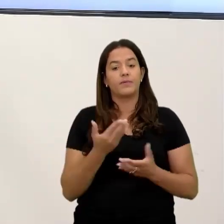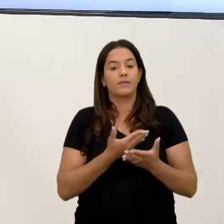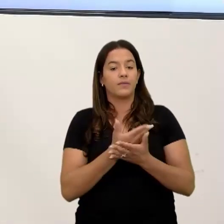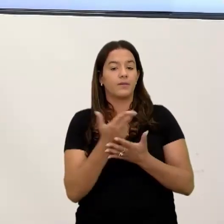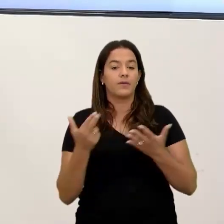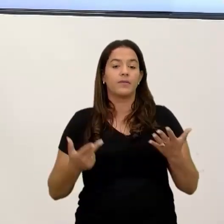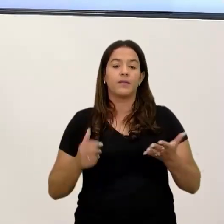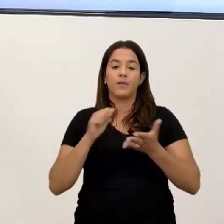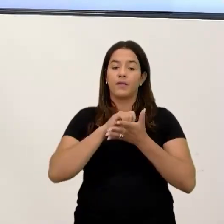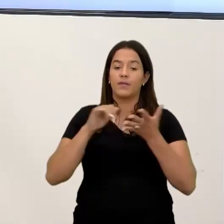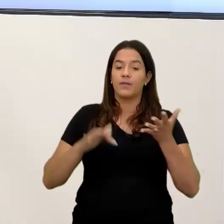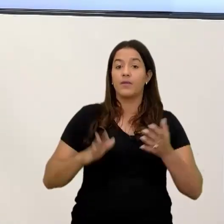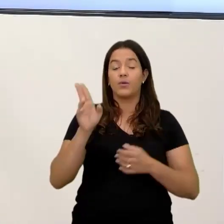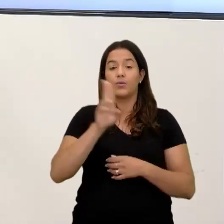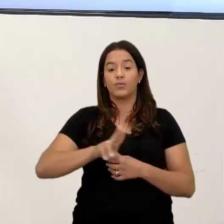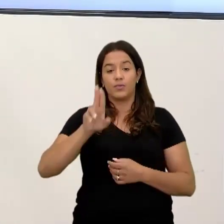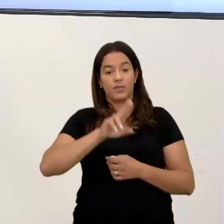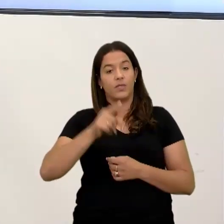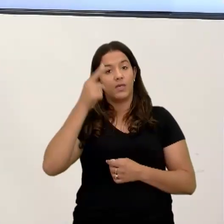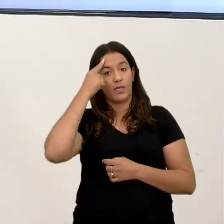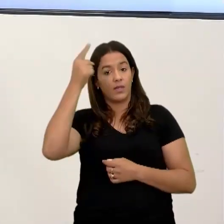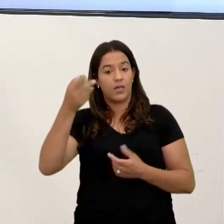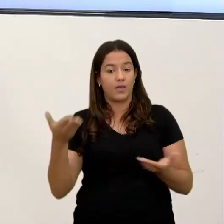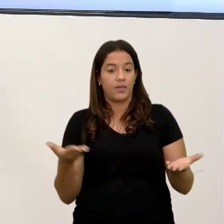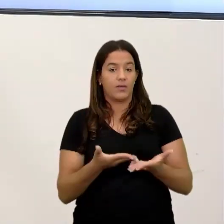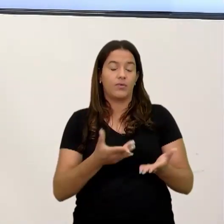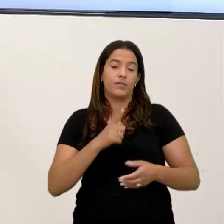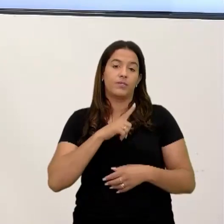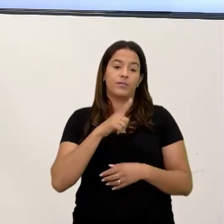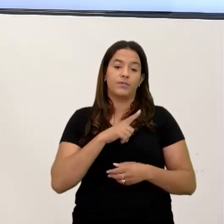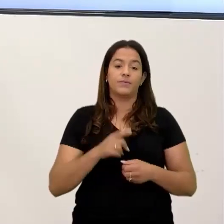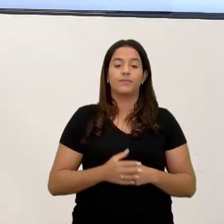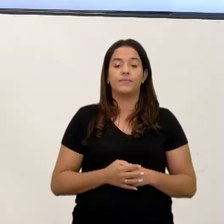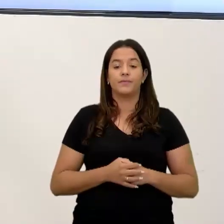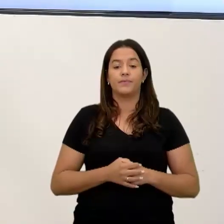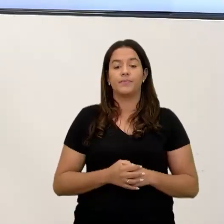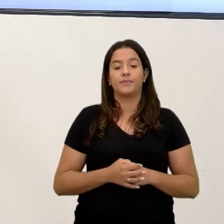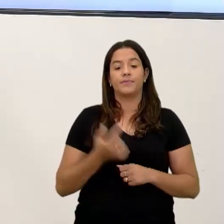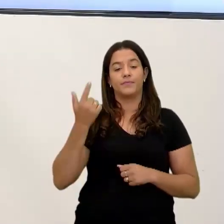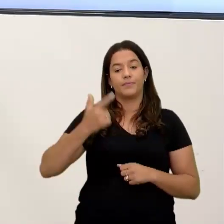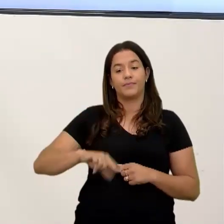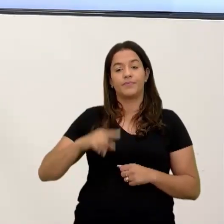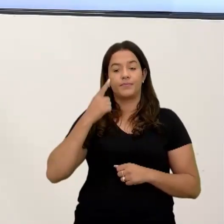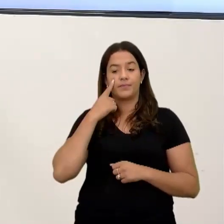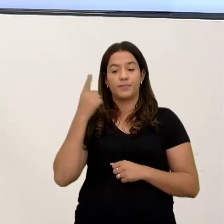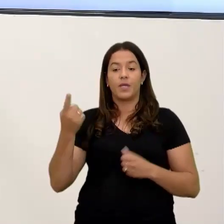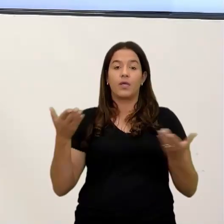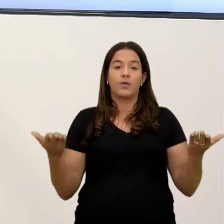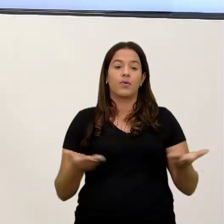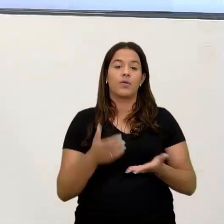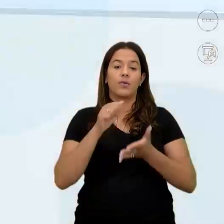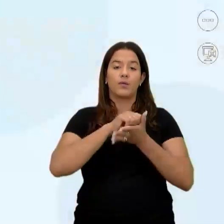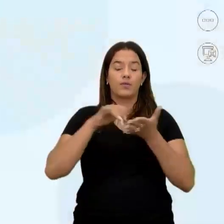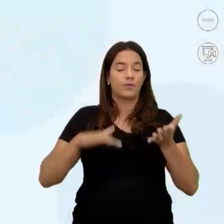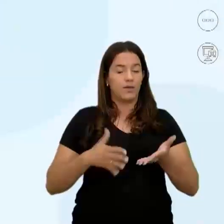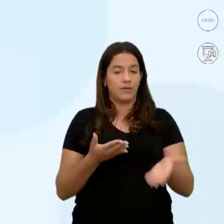fazer exercício utilizando essa ideia que a gente teve aqui. Voltando para nossa telinha, vamos fazer uma atividade aí